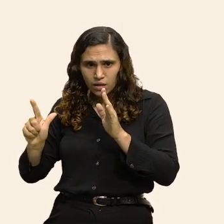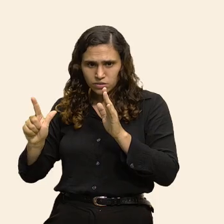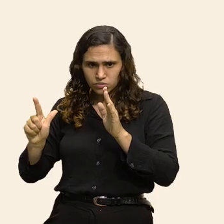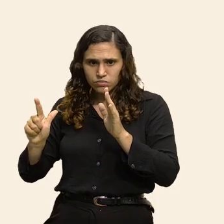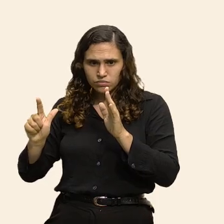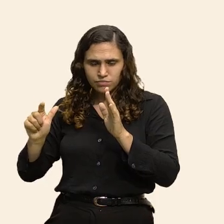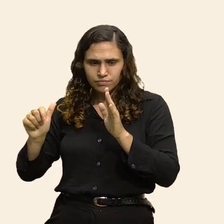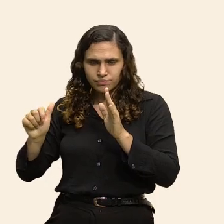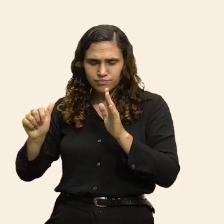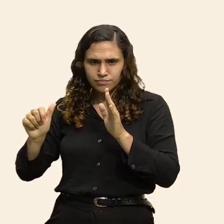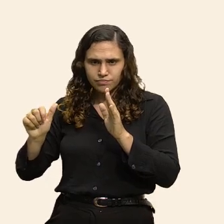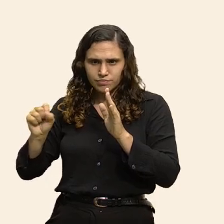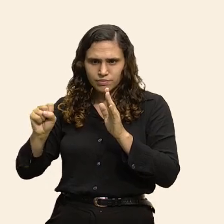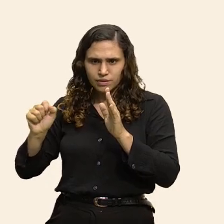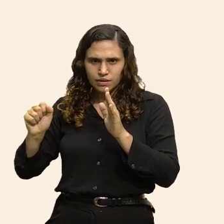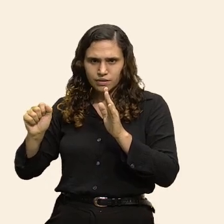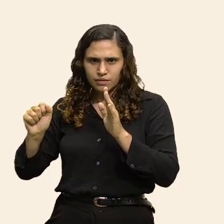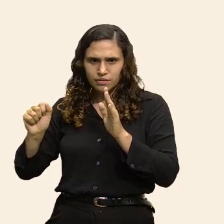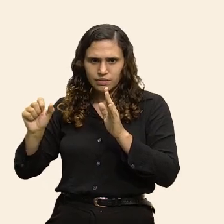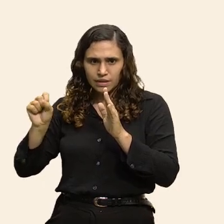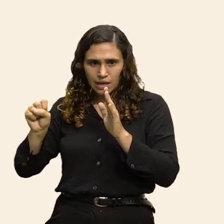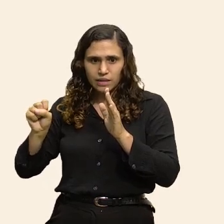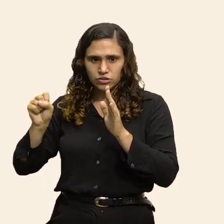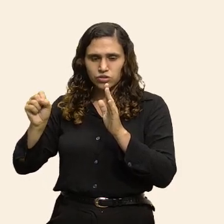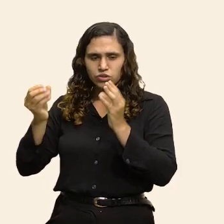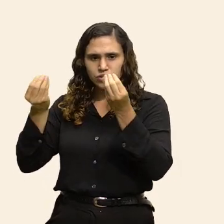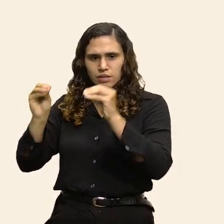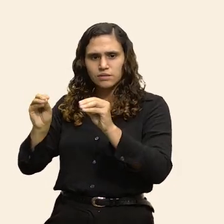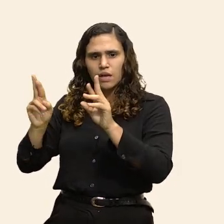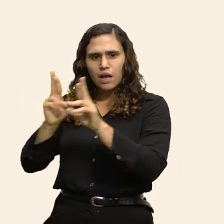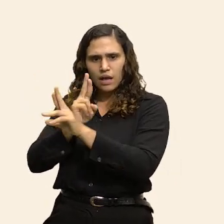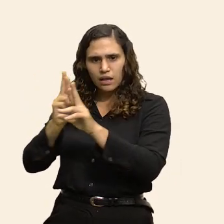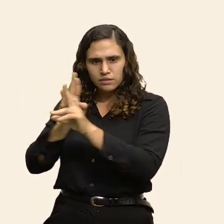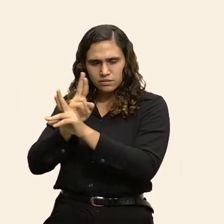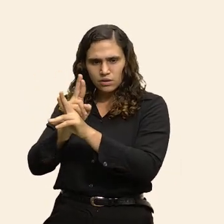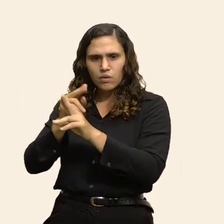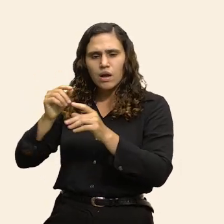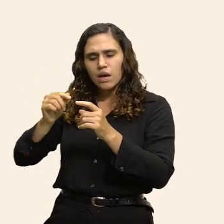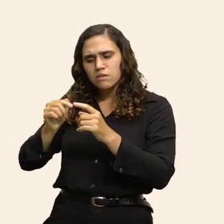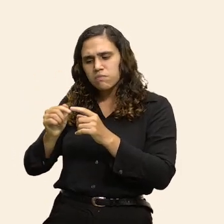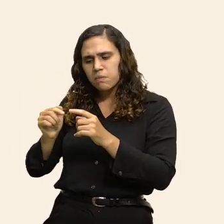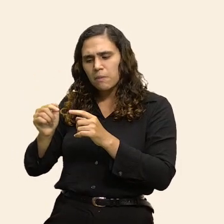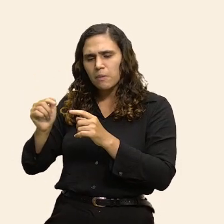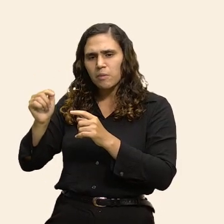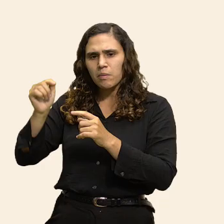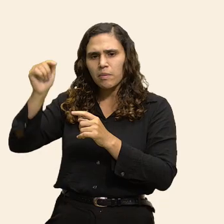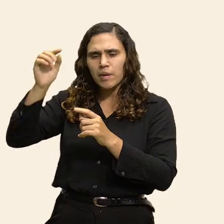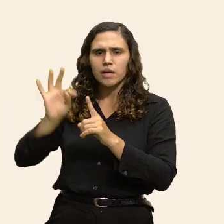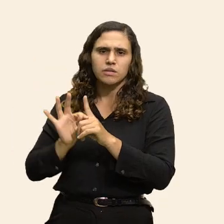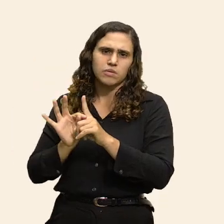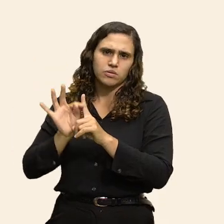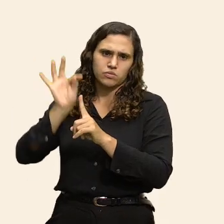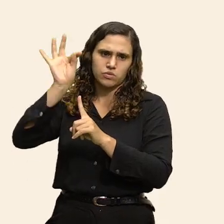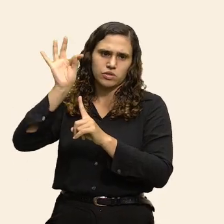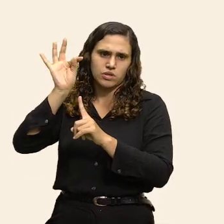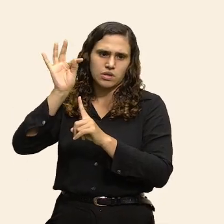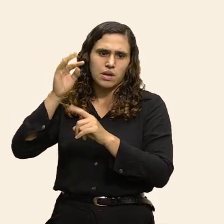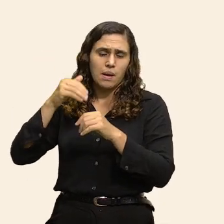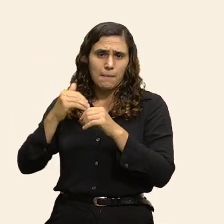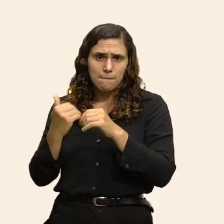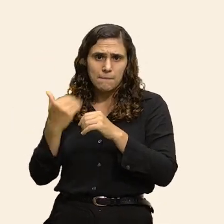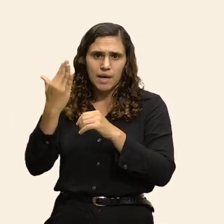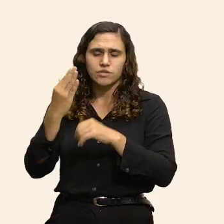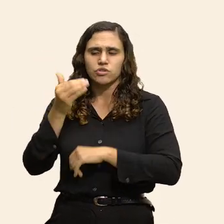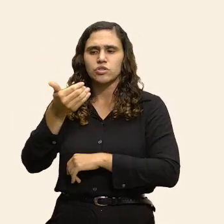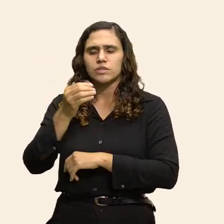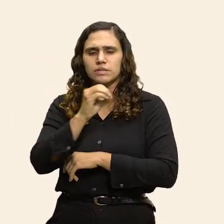da fase líquida para a fase gasosa. E quando ela muda toda para a fase gasosa, aí volta o aumento de temperatura acima de 100 graus Celsius, onde eu